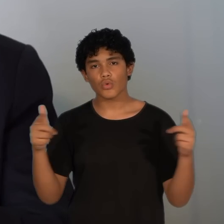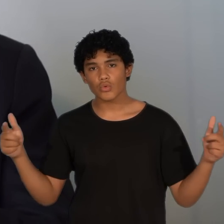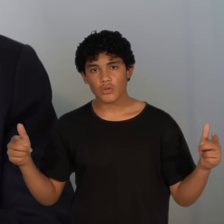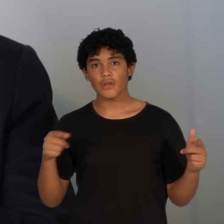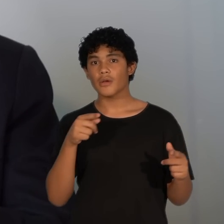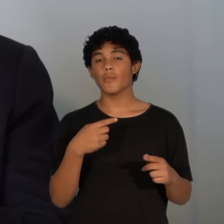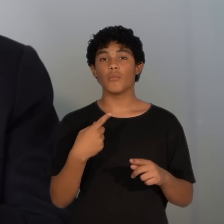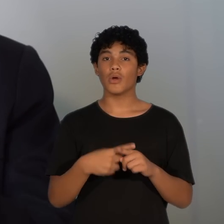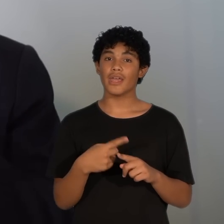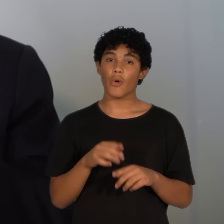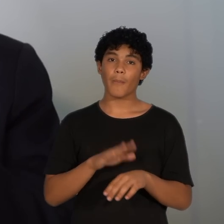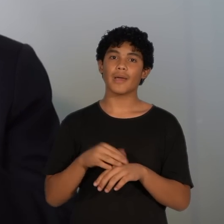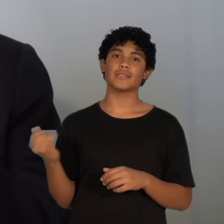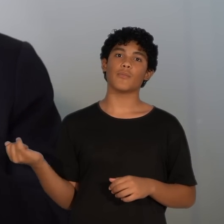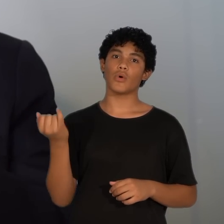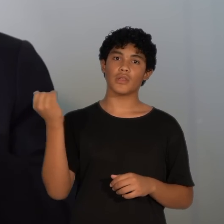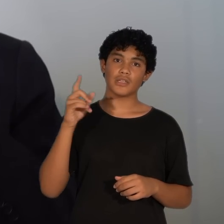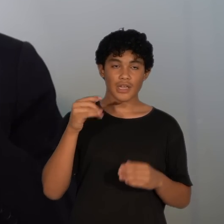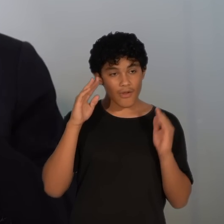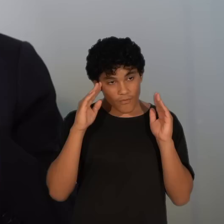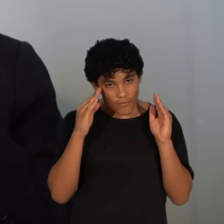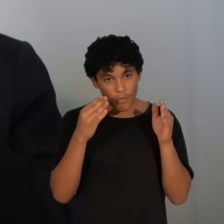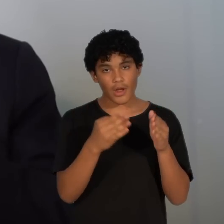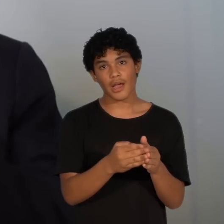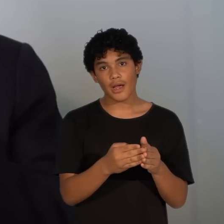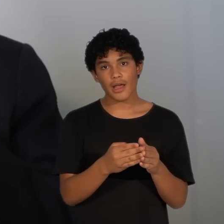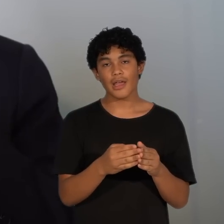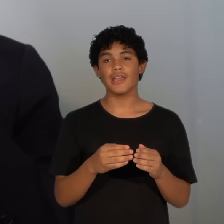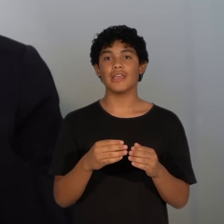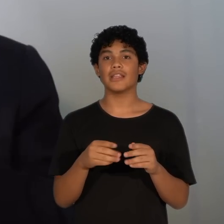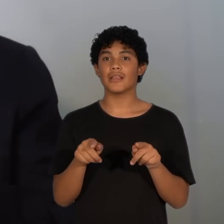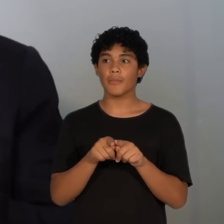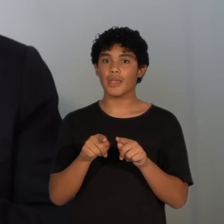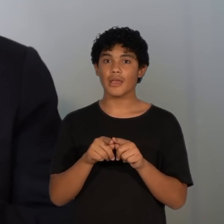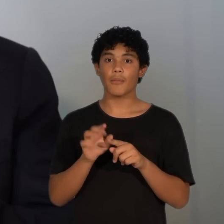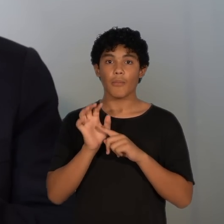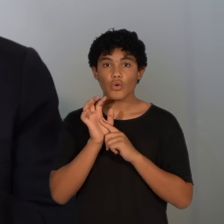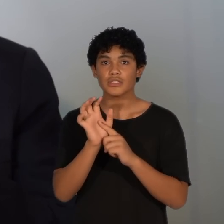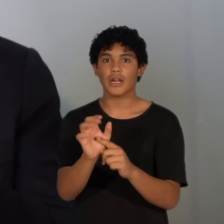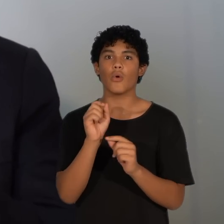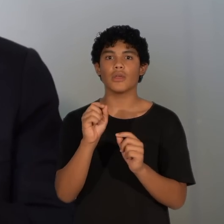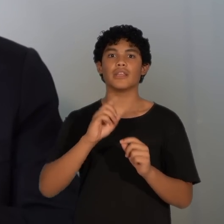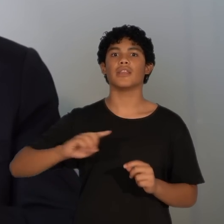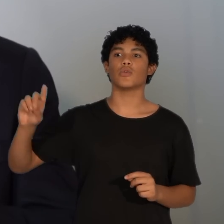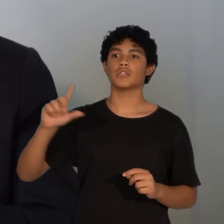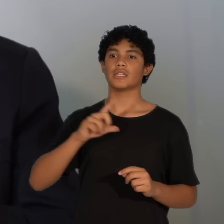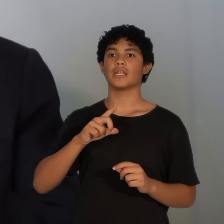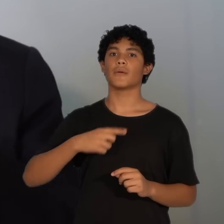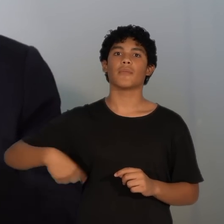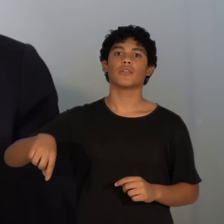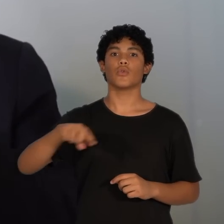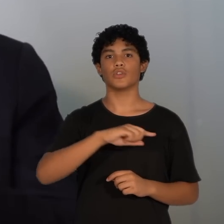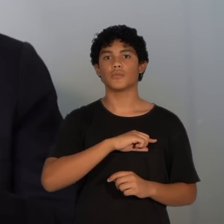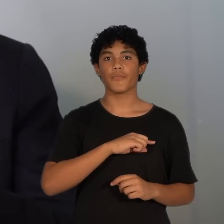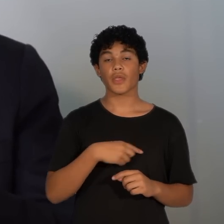ninguém para o céu. O importante nosso, o que é importante para nós, é presenciarmos o que Deus tem para nós. Se